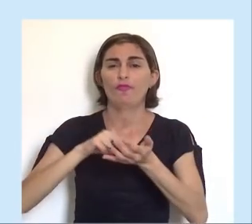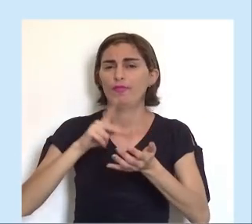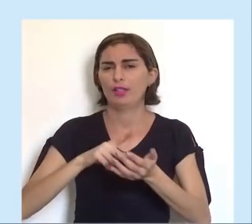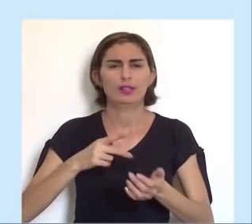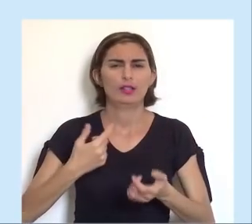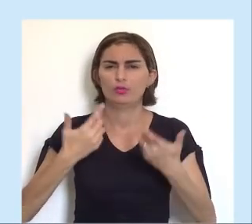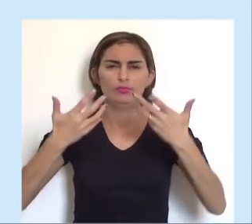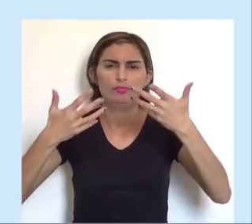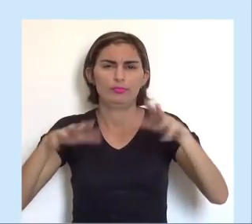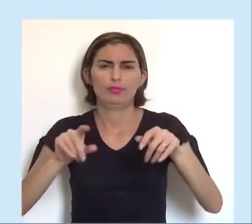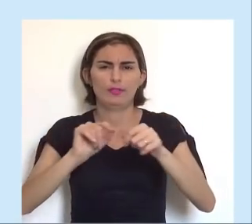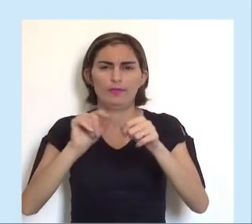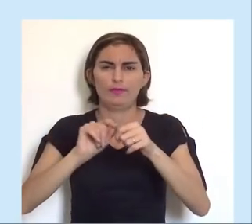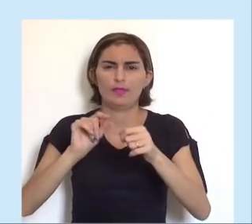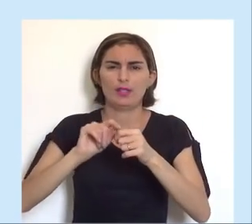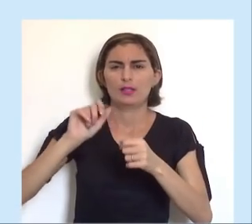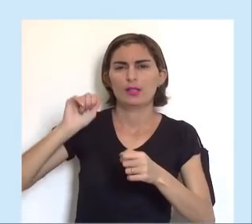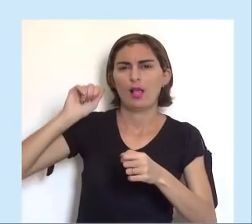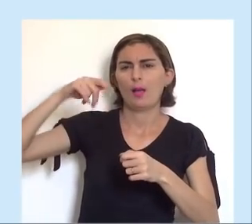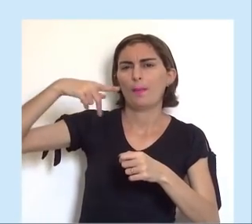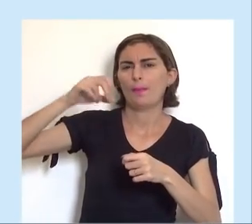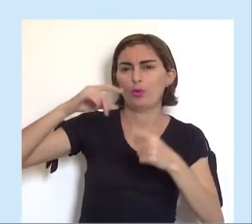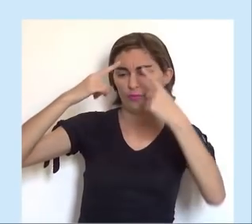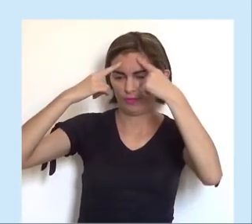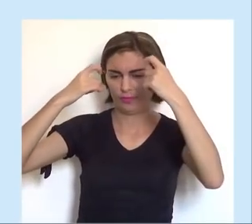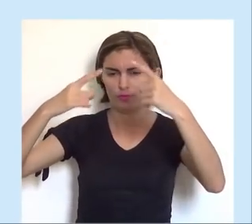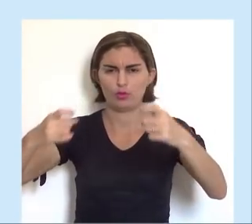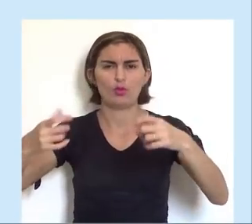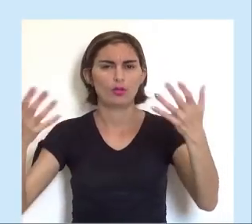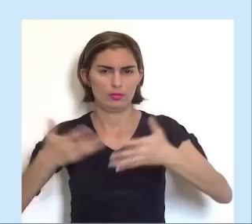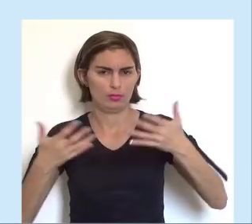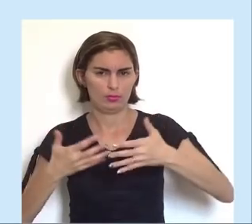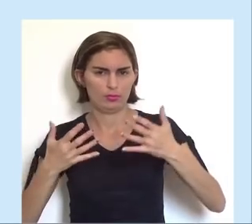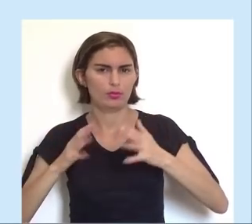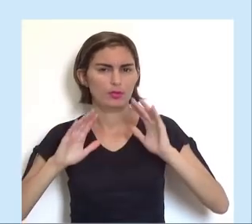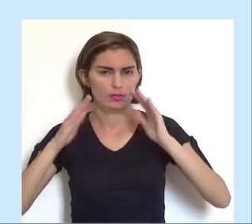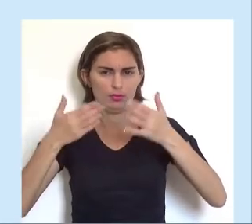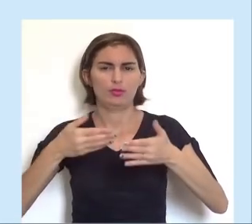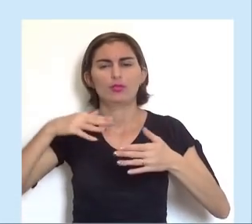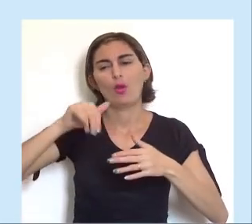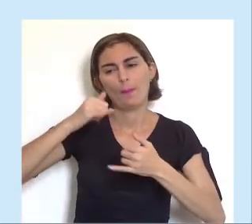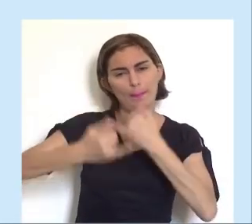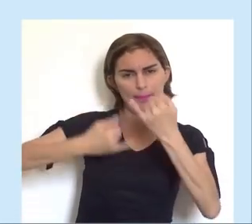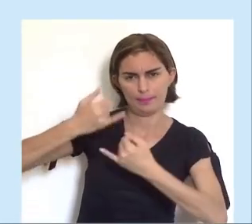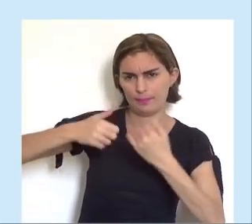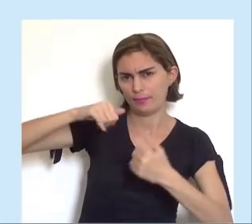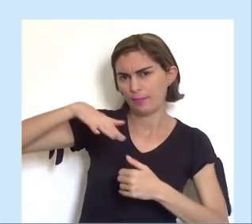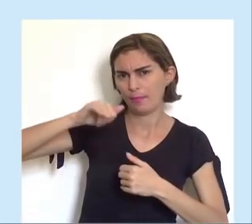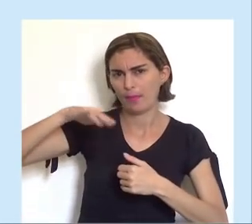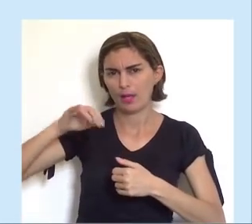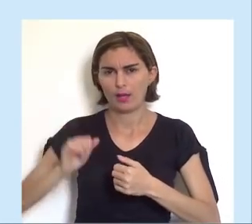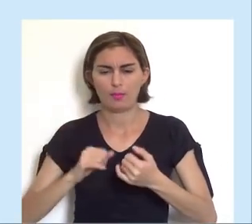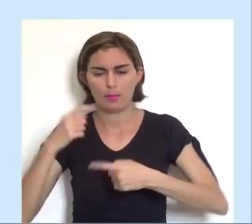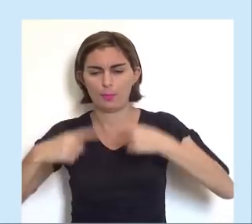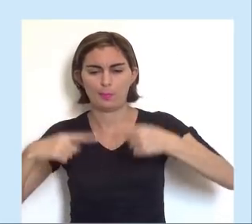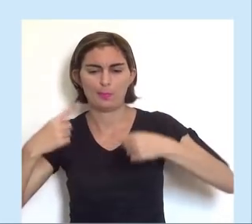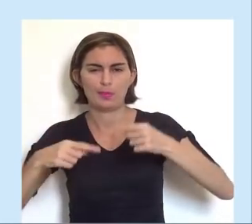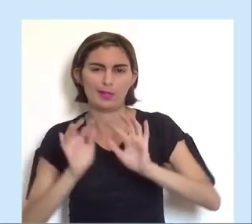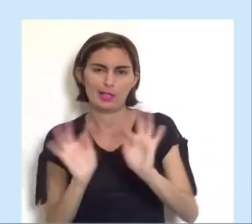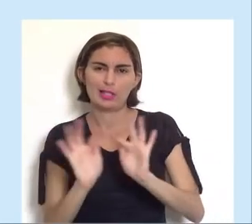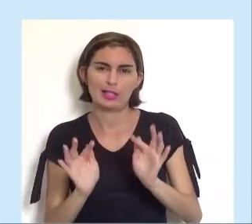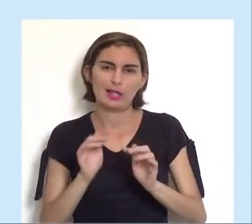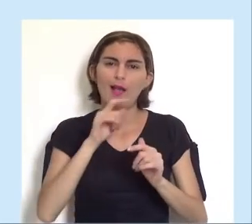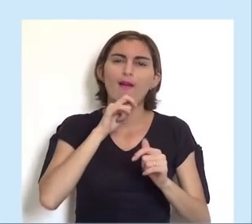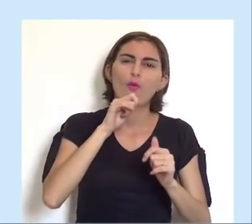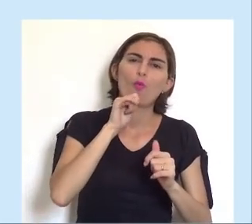queremos fazer nenhuma apologia à violência aqui. Isso fica só para o meme e para aquela briga básica se o ar-condicionado vai